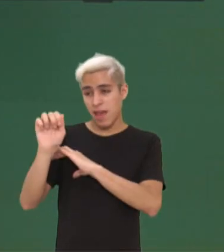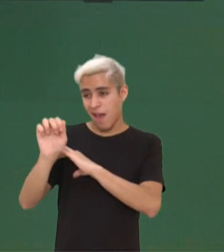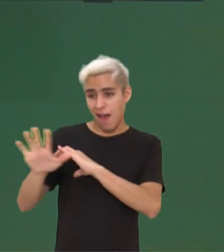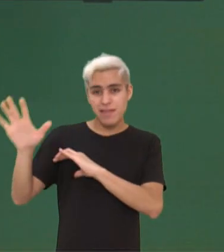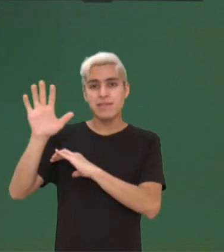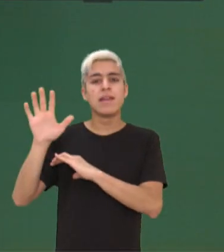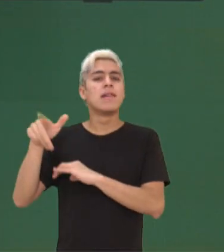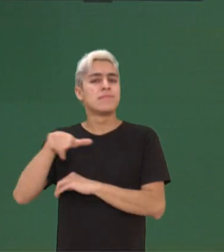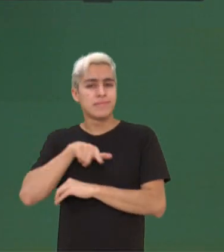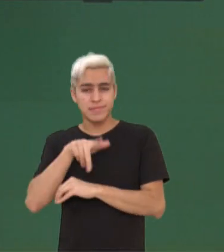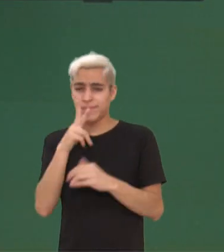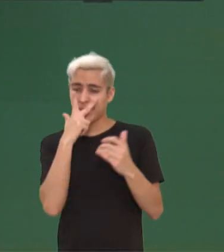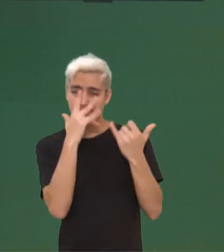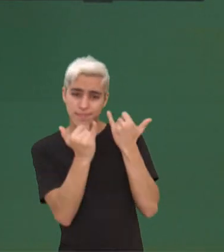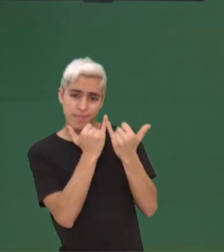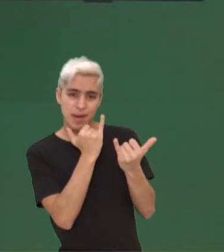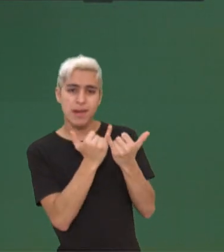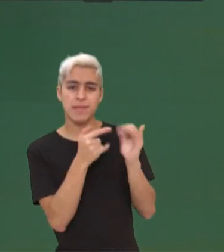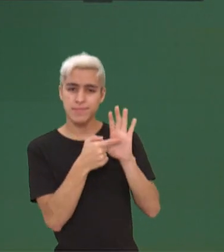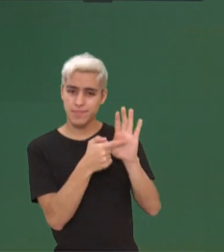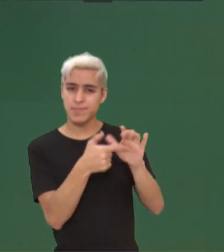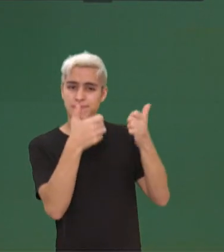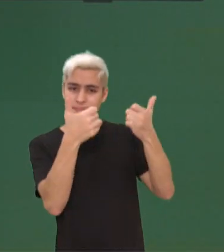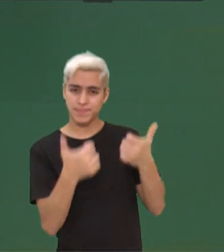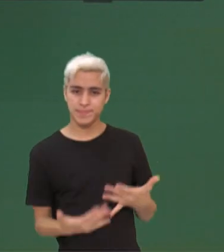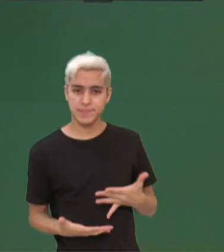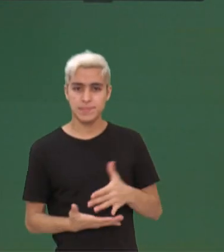reflexos parecidos com esses aqui que nós trouxemos para vocês.